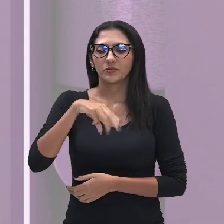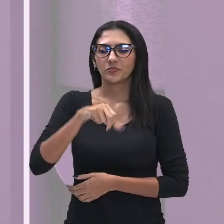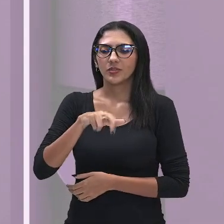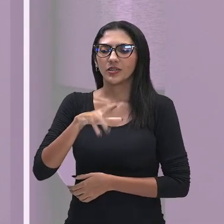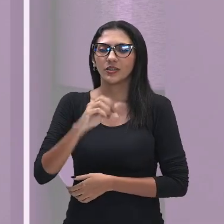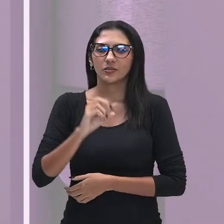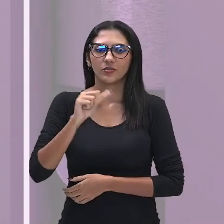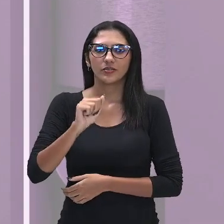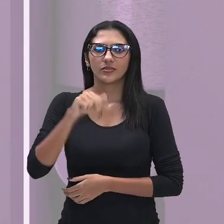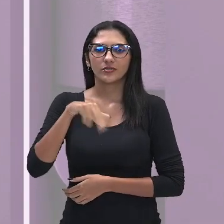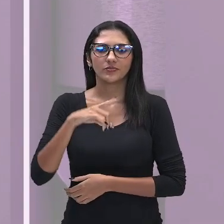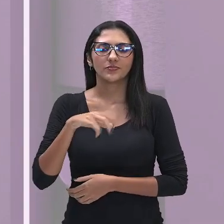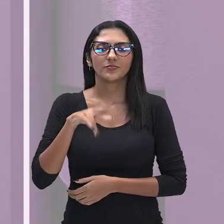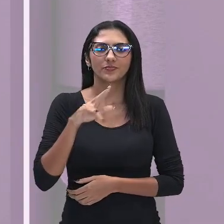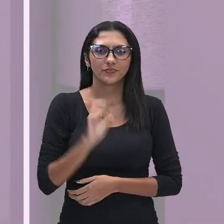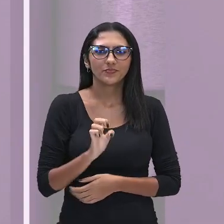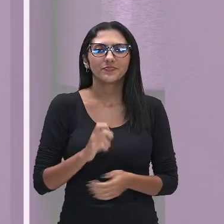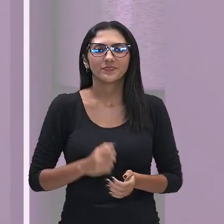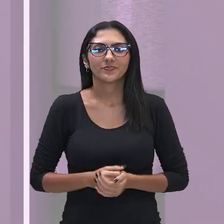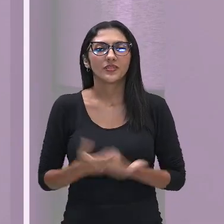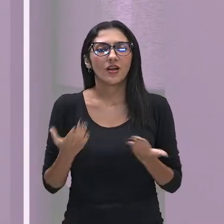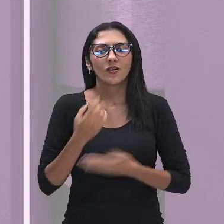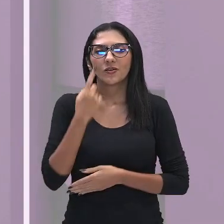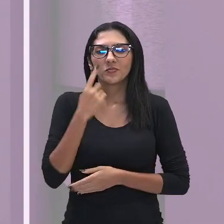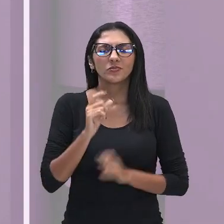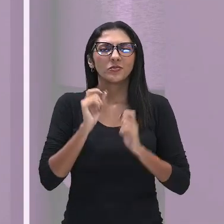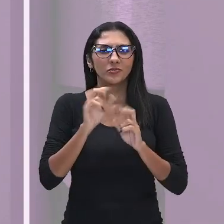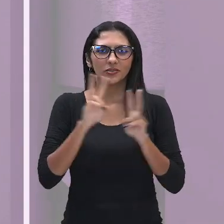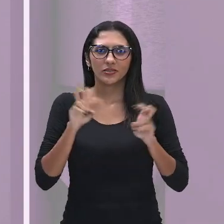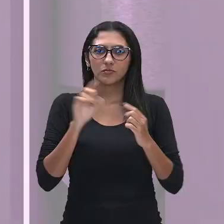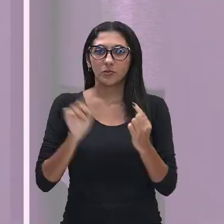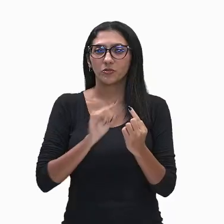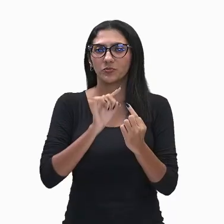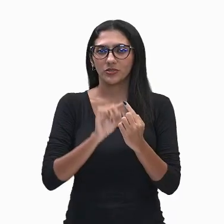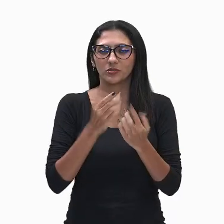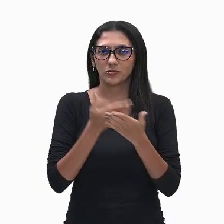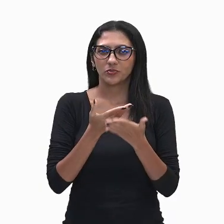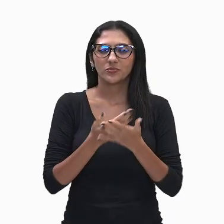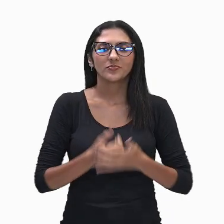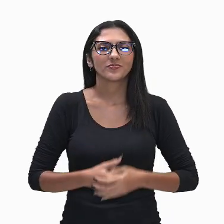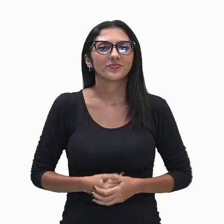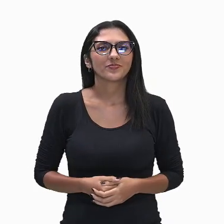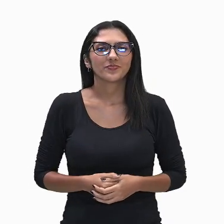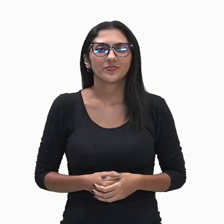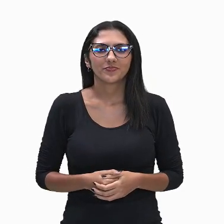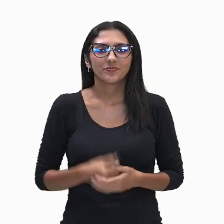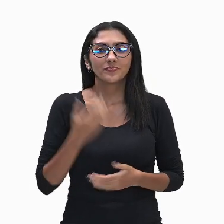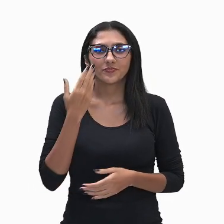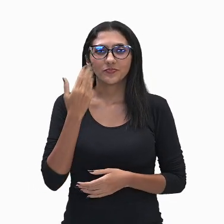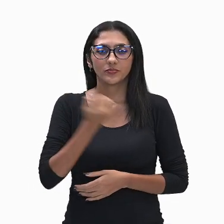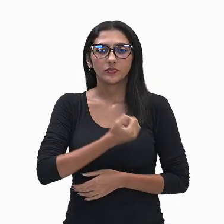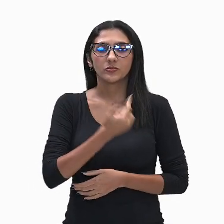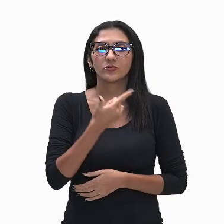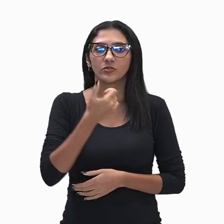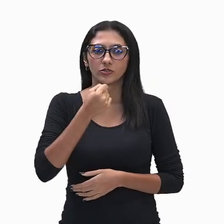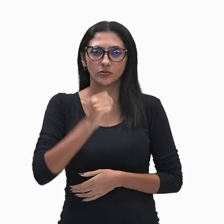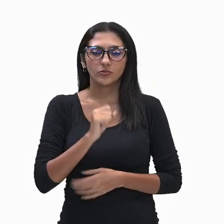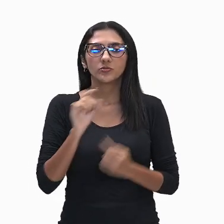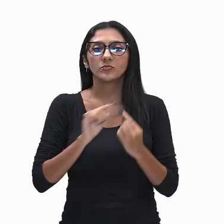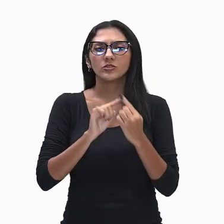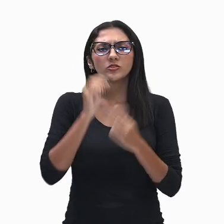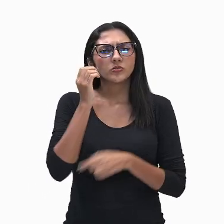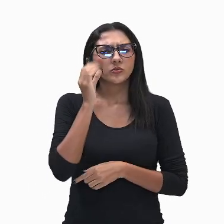professor de matemática, e vamos verificar agora qual será o nosso objeto de estudo de hoje. Nós temos aqui então objeto de